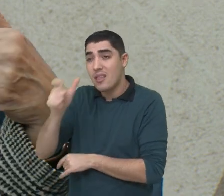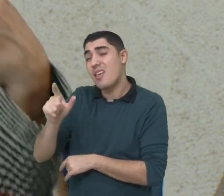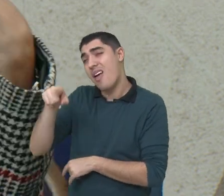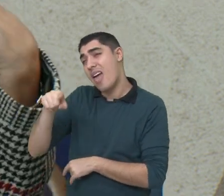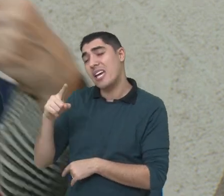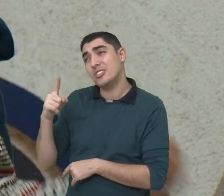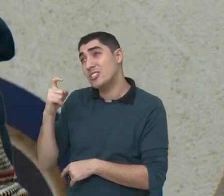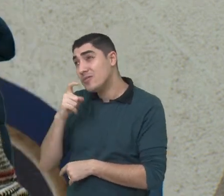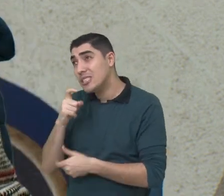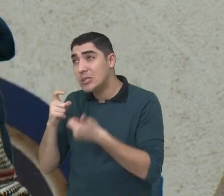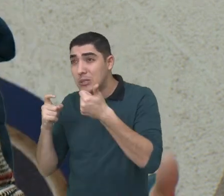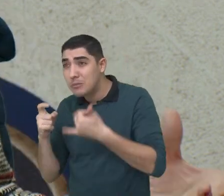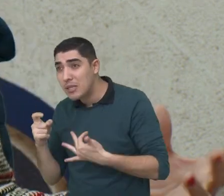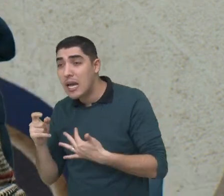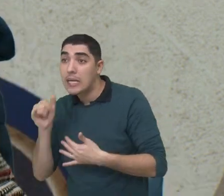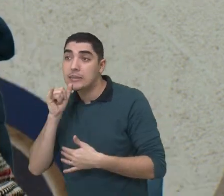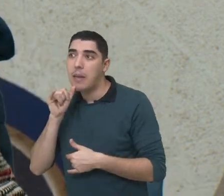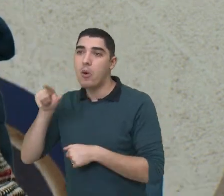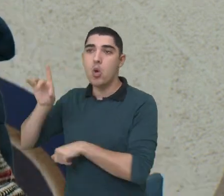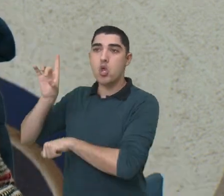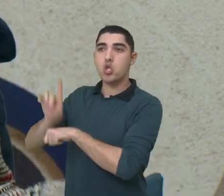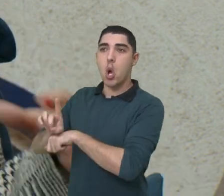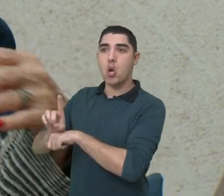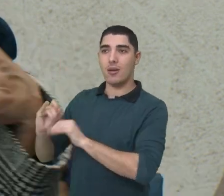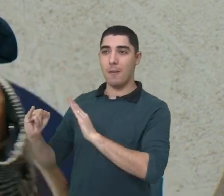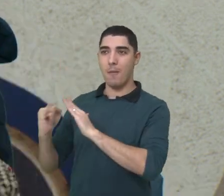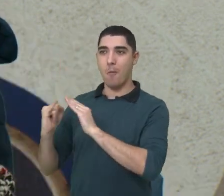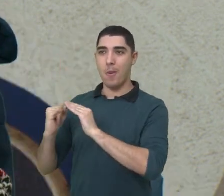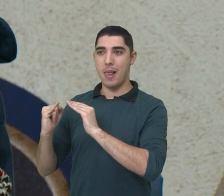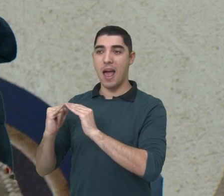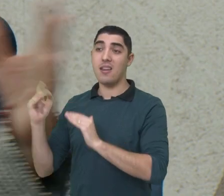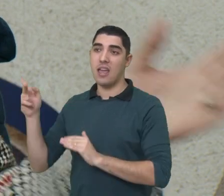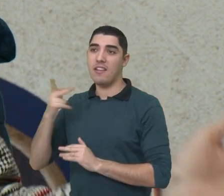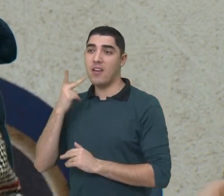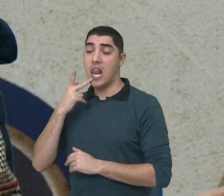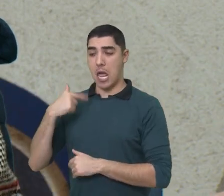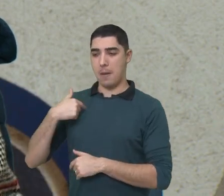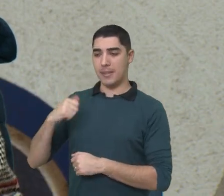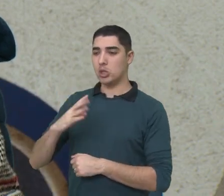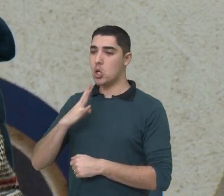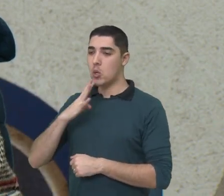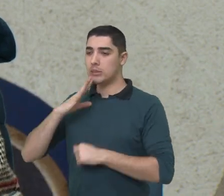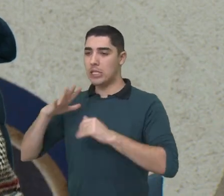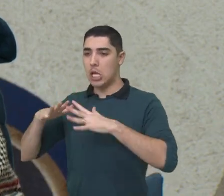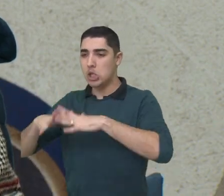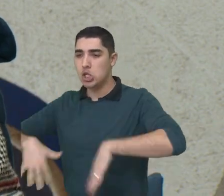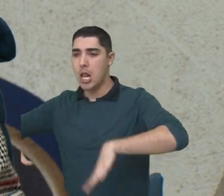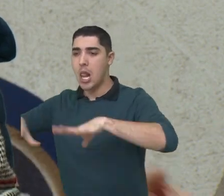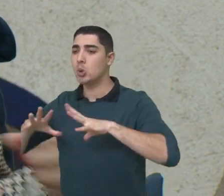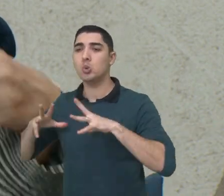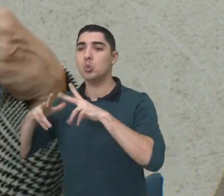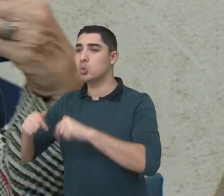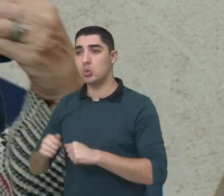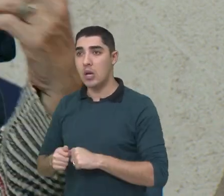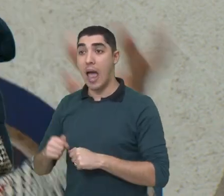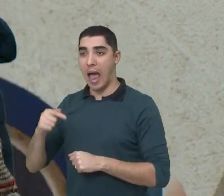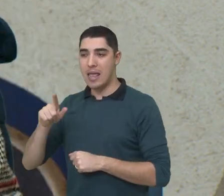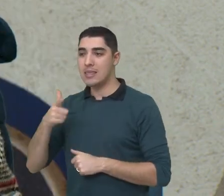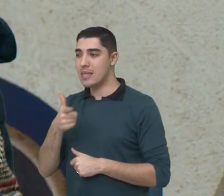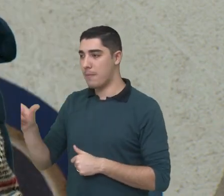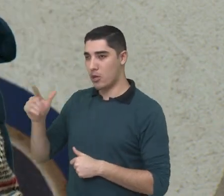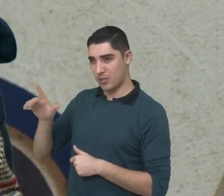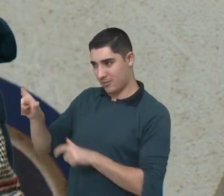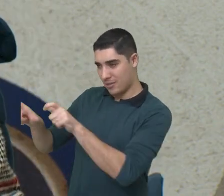É difícil a gente, que é o dono da imobiliária, que nós temos que ter um conhecimento geral de tudo e